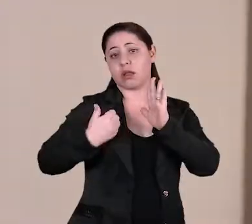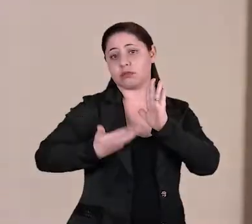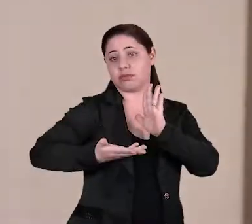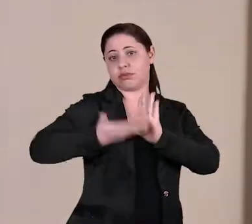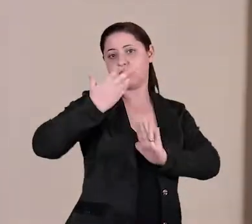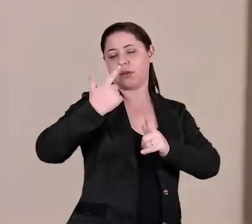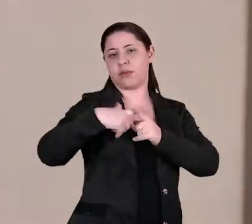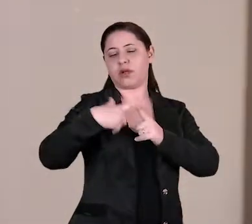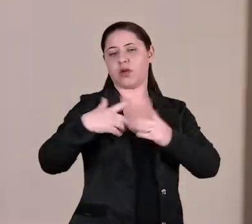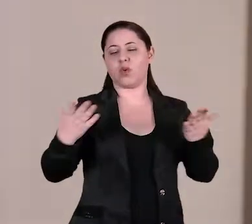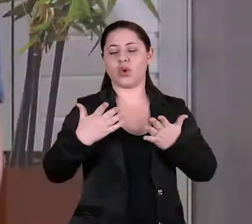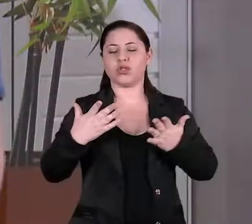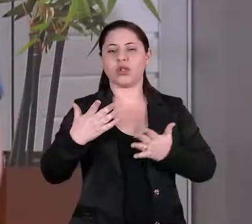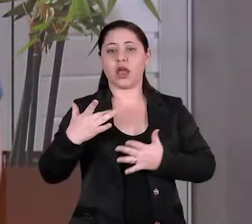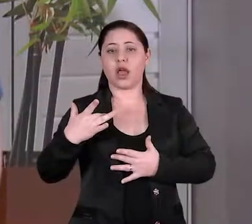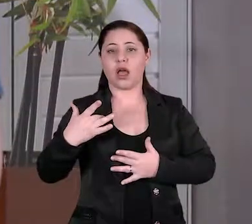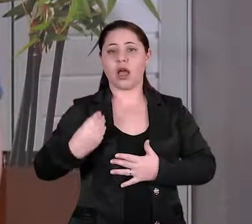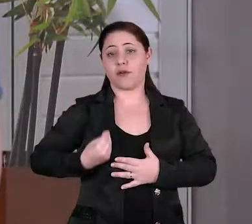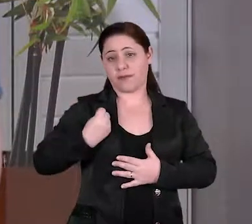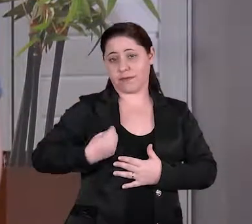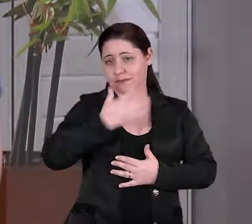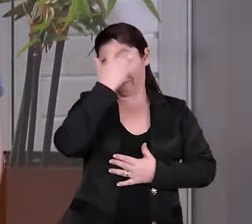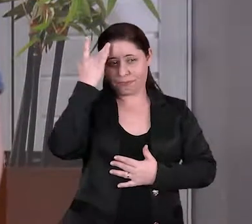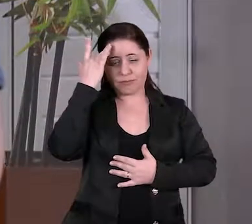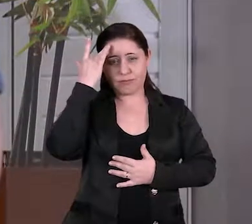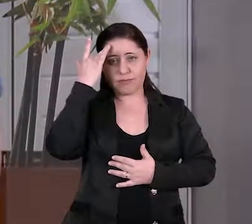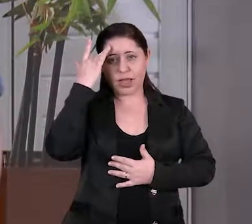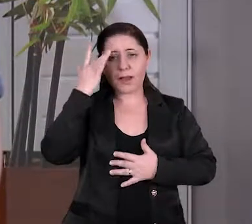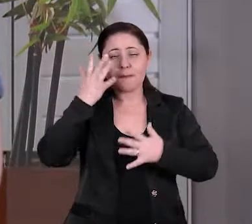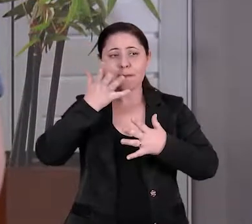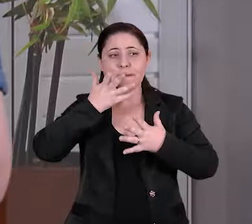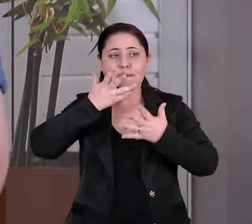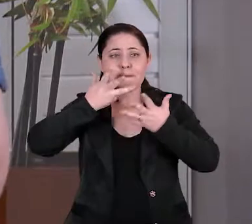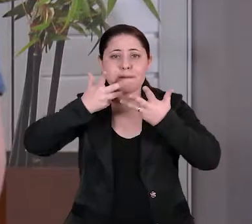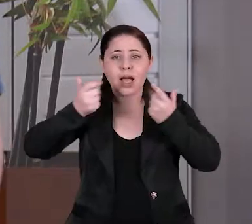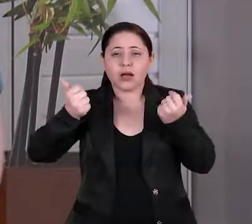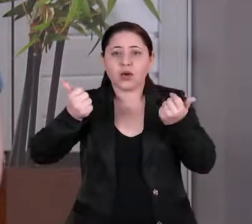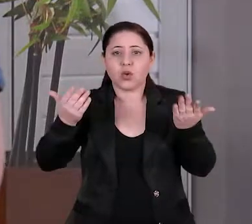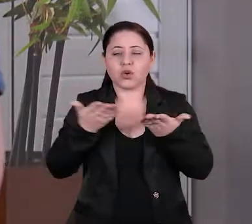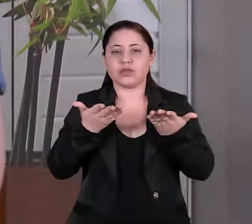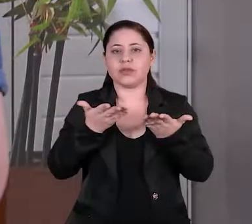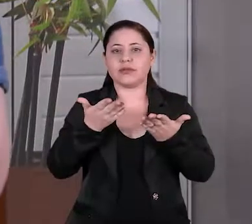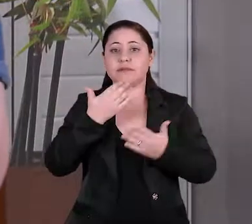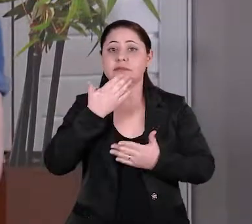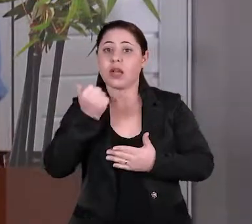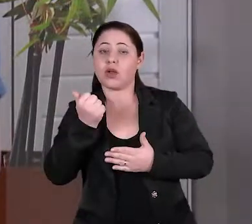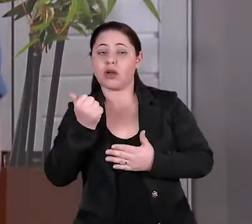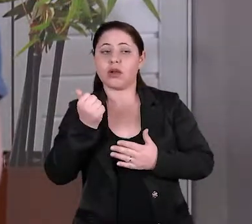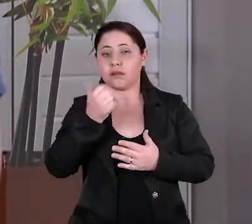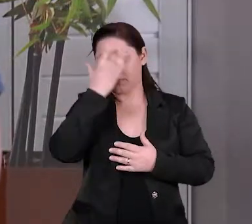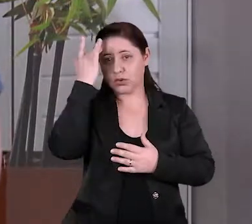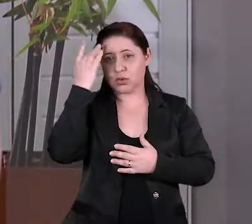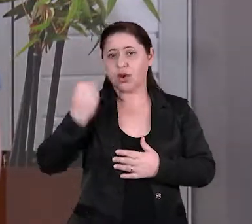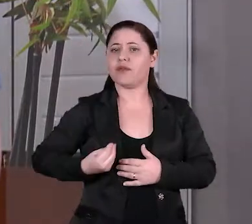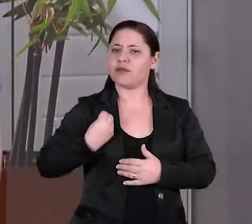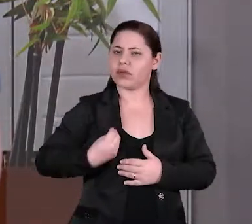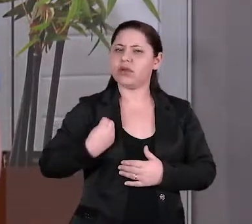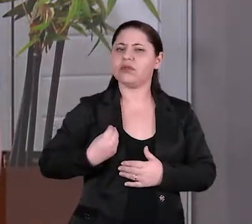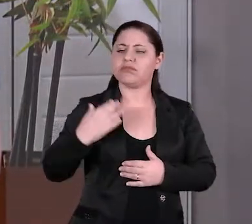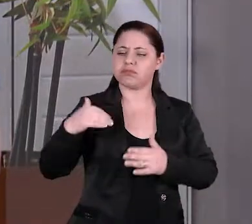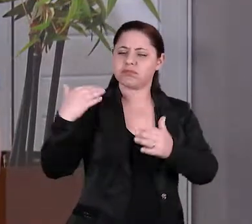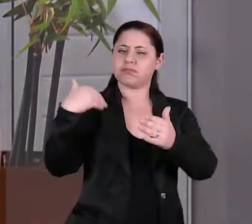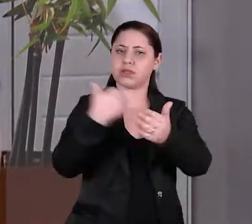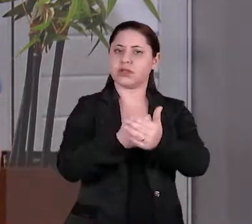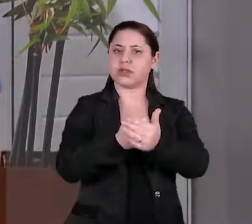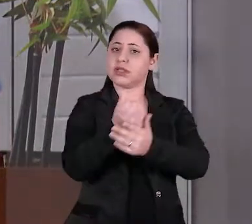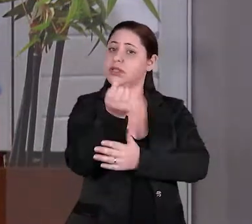mais superior, porque a nossa qualidade de vida hoje é outra, né? A nossa taxa de de sobrevida é muito alta. Então, hoje a gente, com um paciente